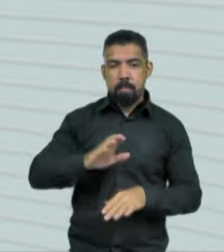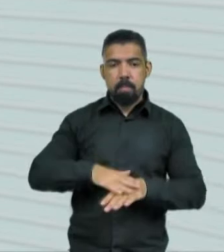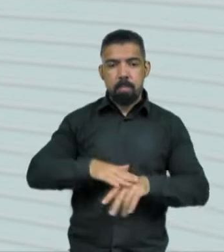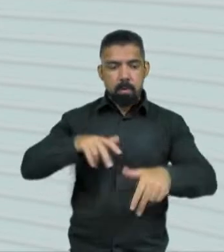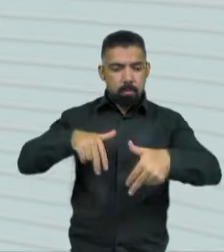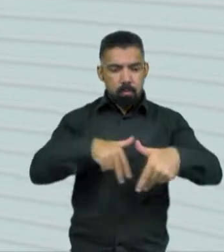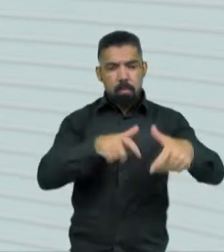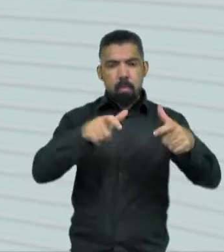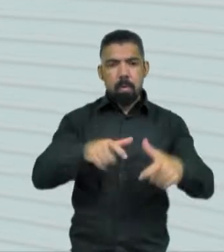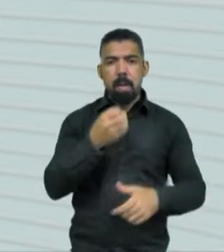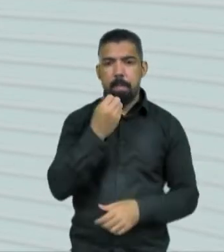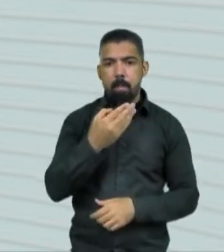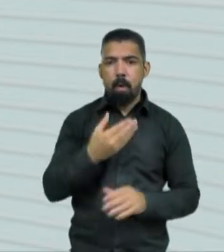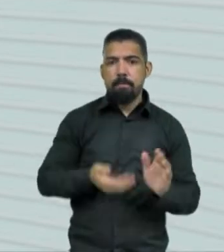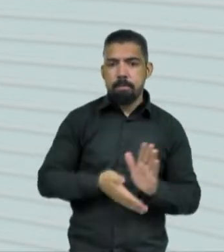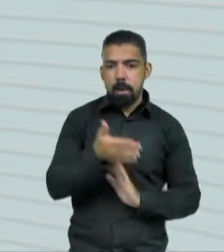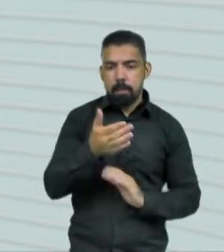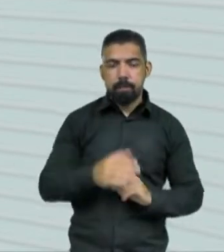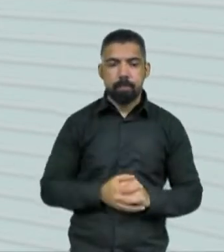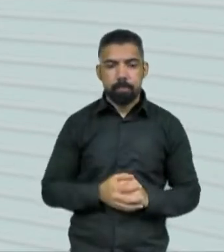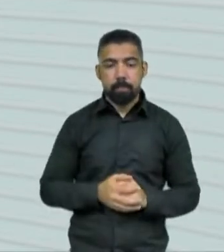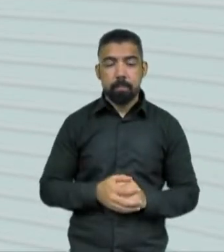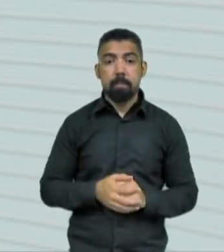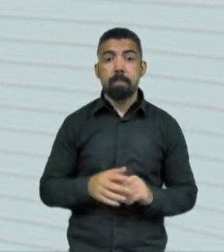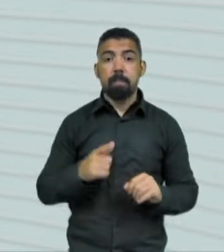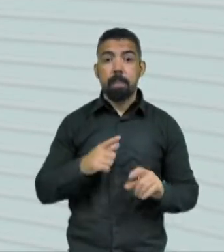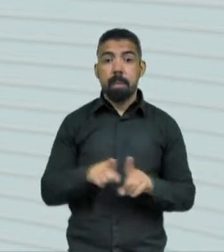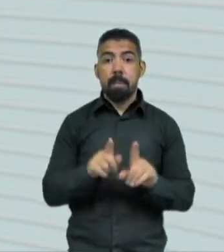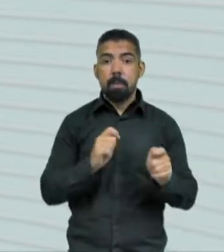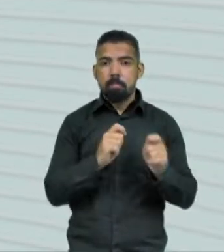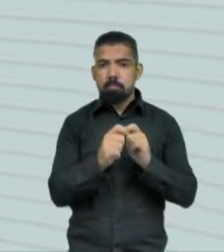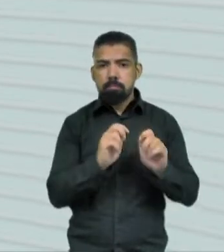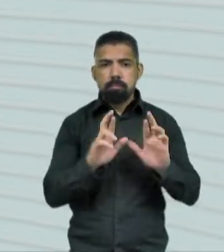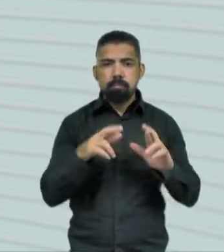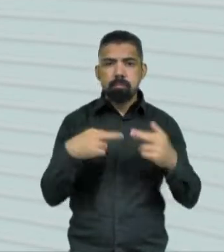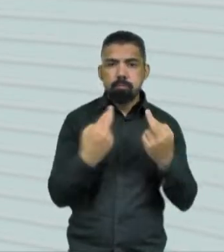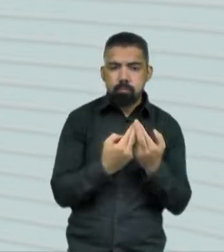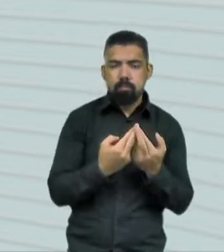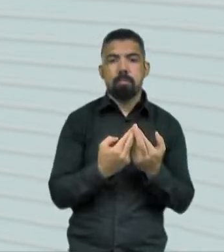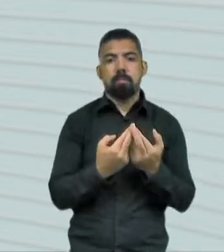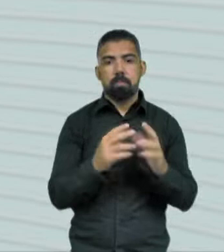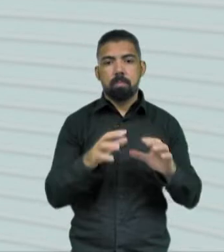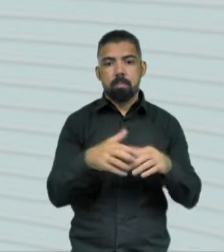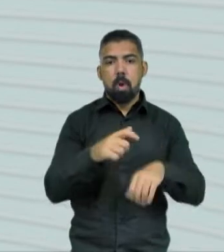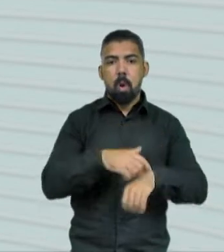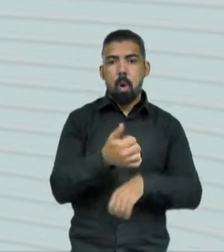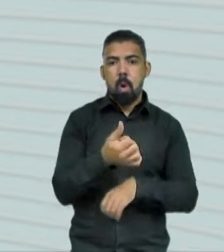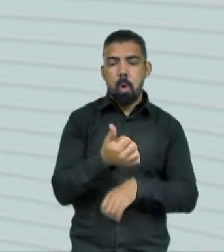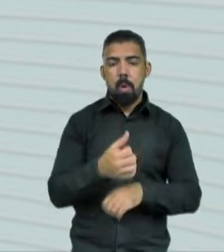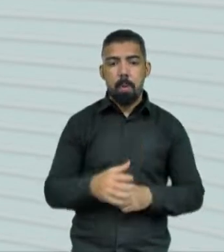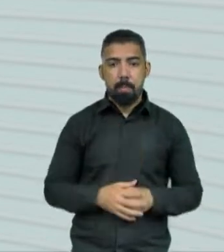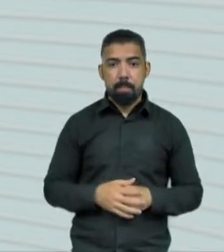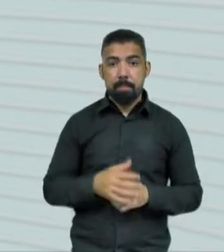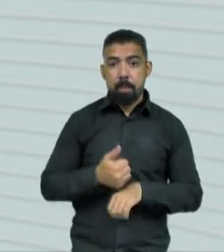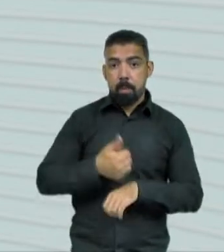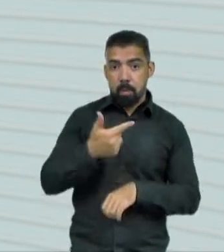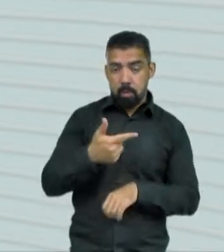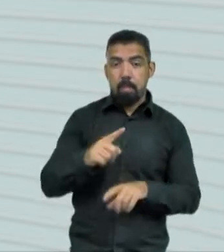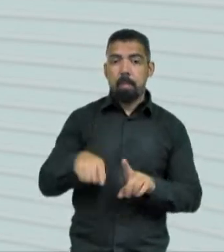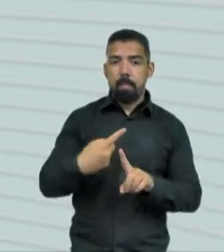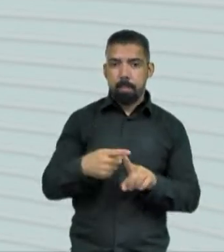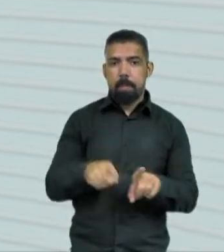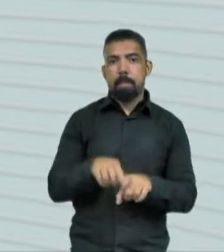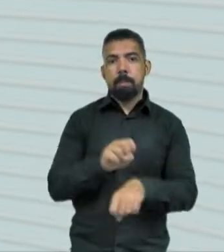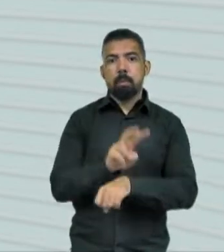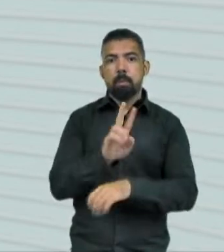Boa Viagem, seguida de uma coletiva de imprensa às 11h. Ao meio-dia e às 14h,